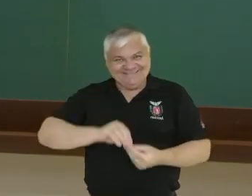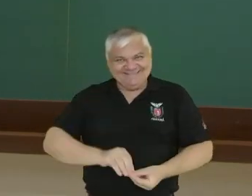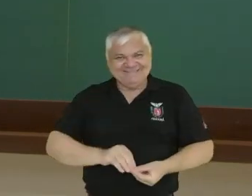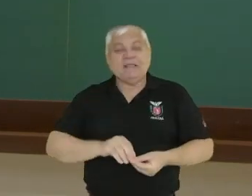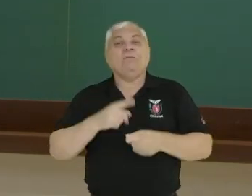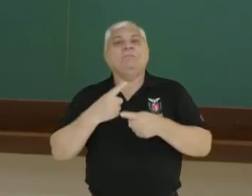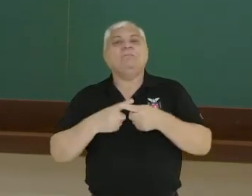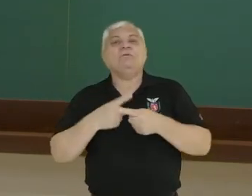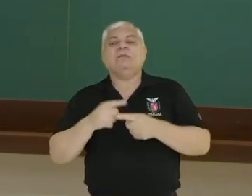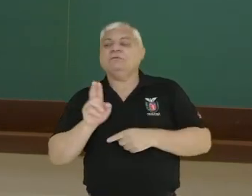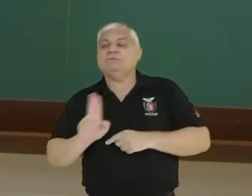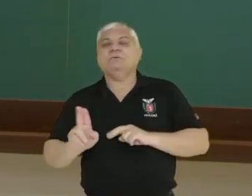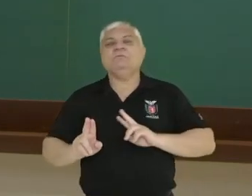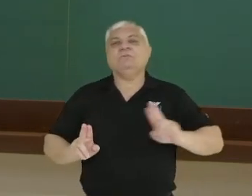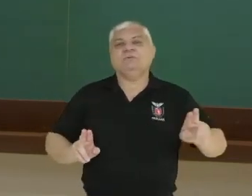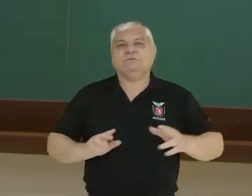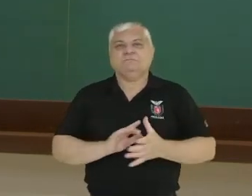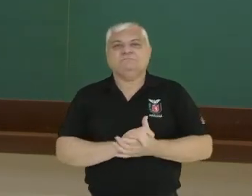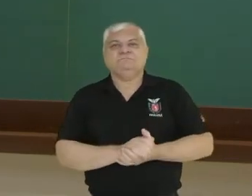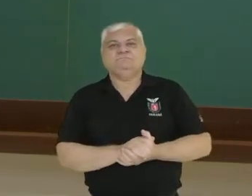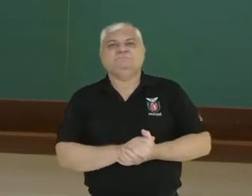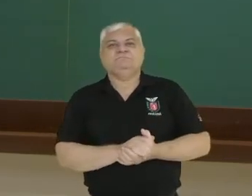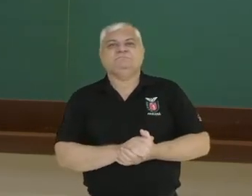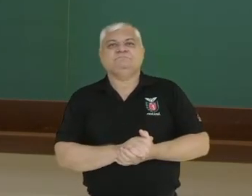porquê desses dois nomes?